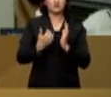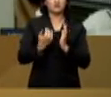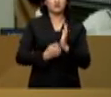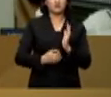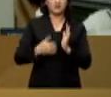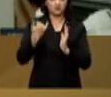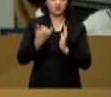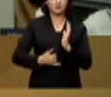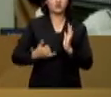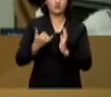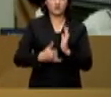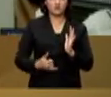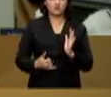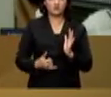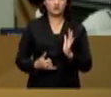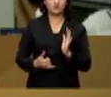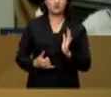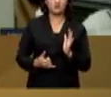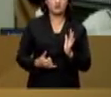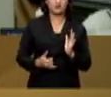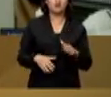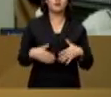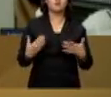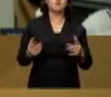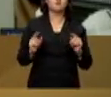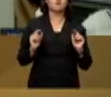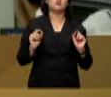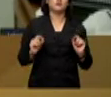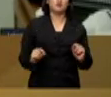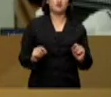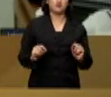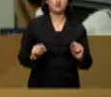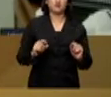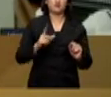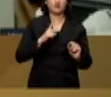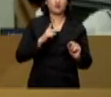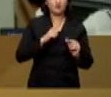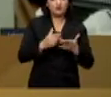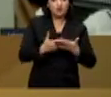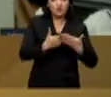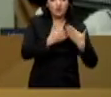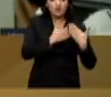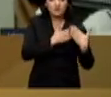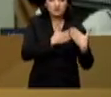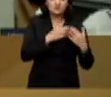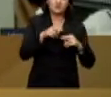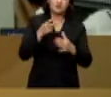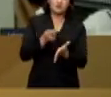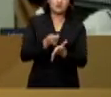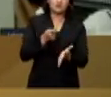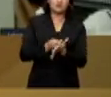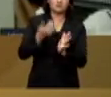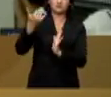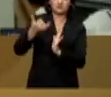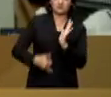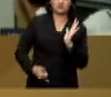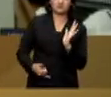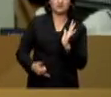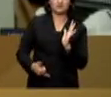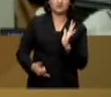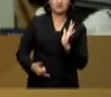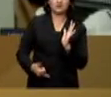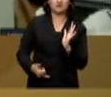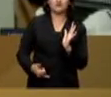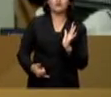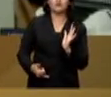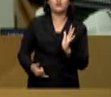contribuinte. Enquanto a cláusula sexta se limita a determinar que o responsável pelo recolhimento do imposto devido no estado de destino